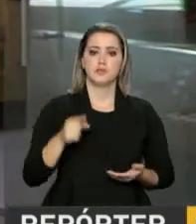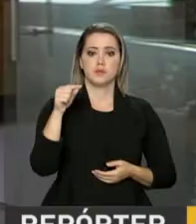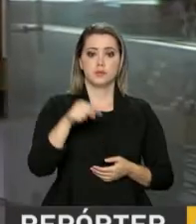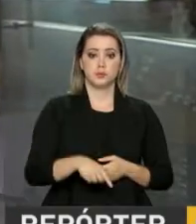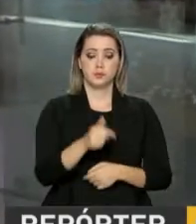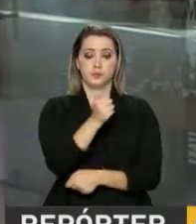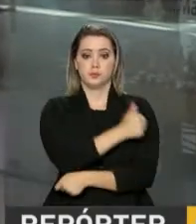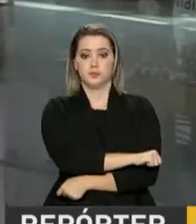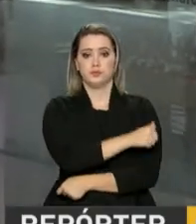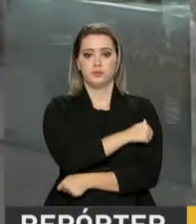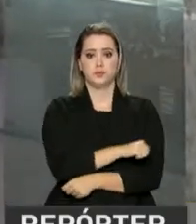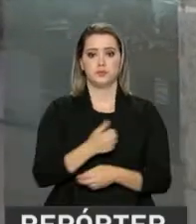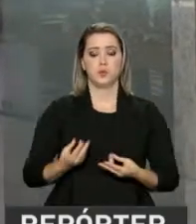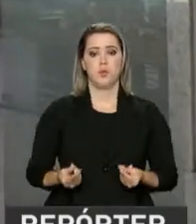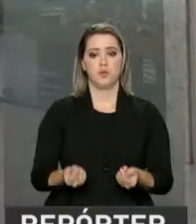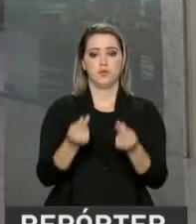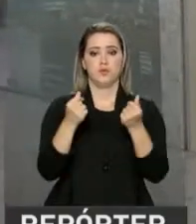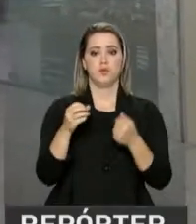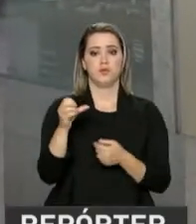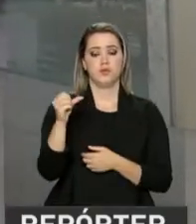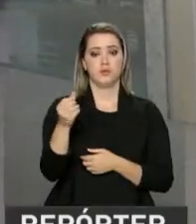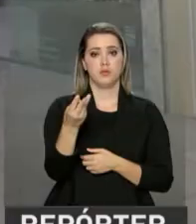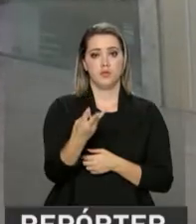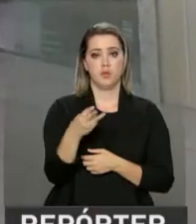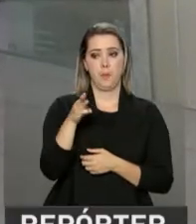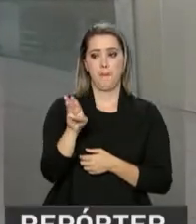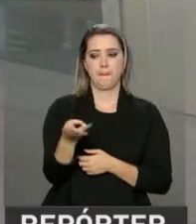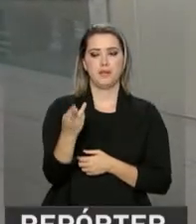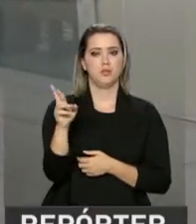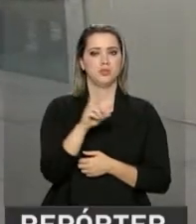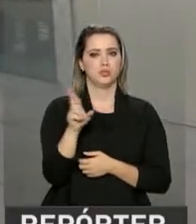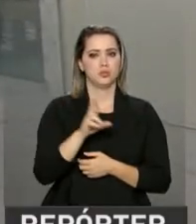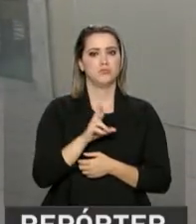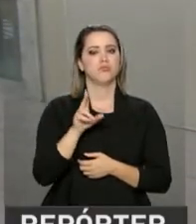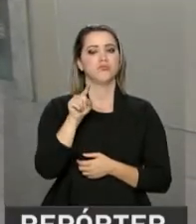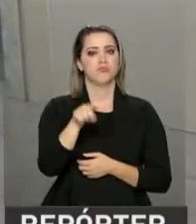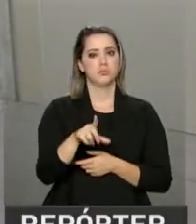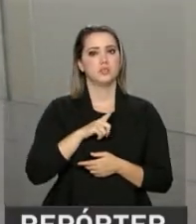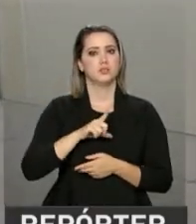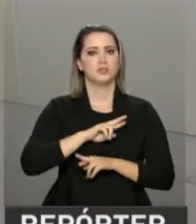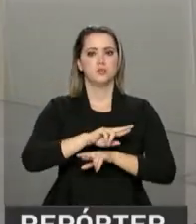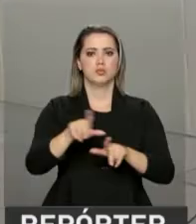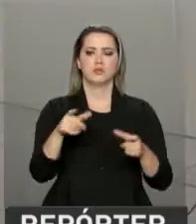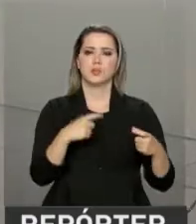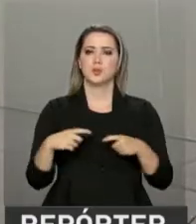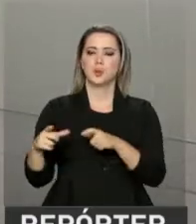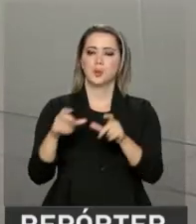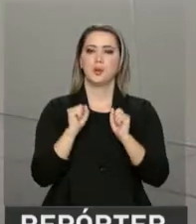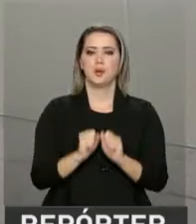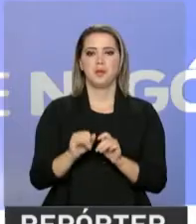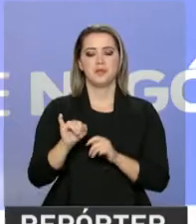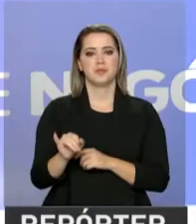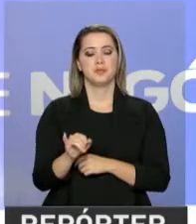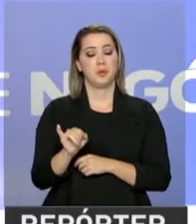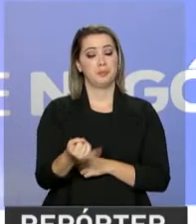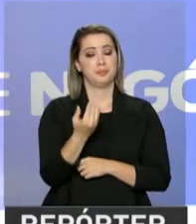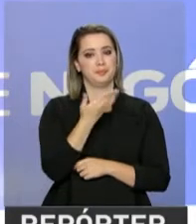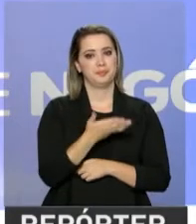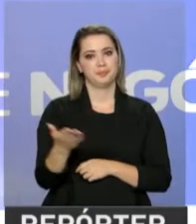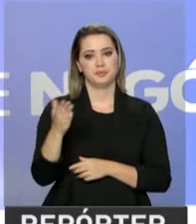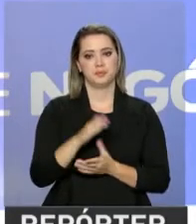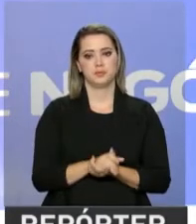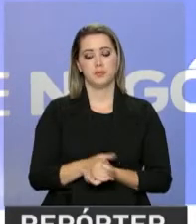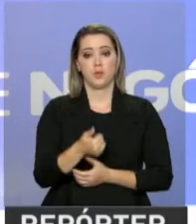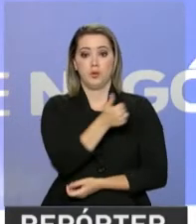santos dumont o faturamento foi de quase 93 milhões de reais e ainda tem muito fácil para ser aproveitado todos assumam